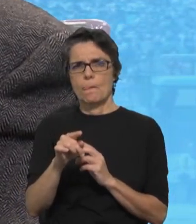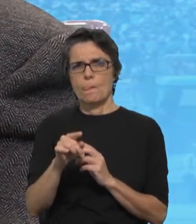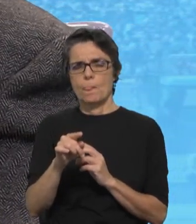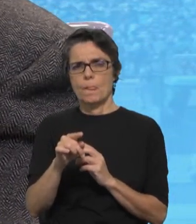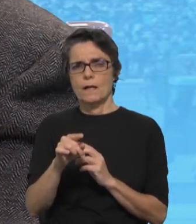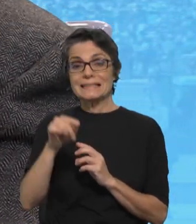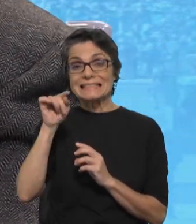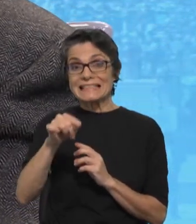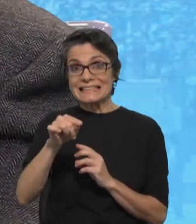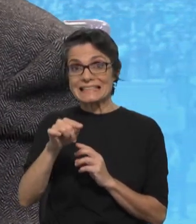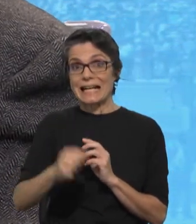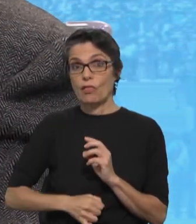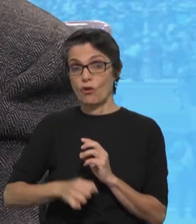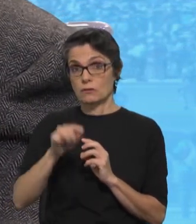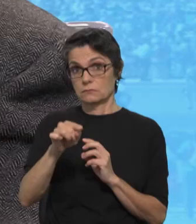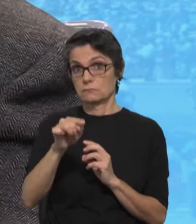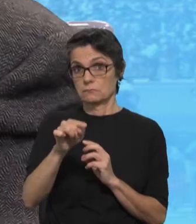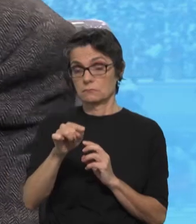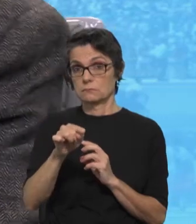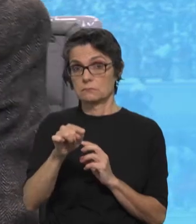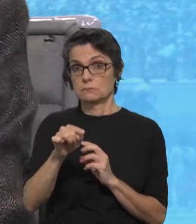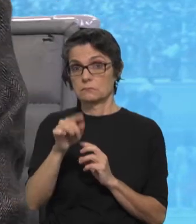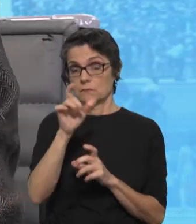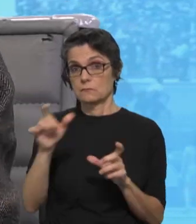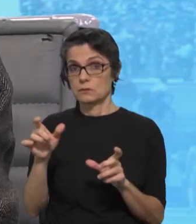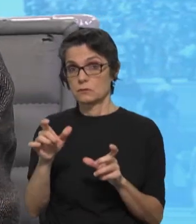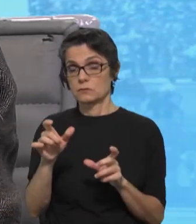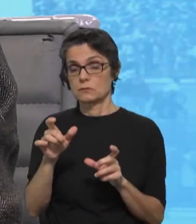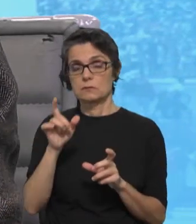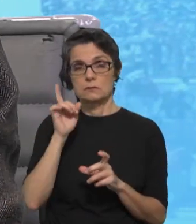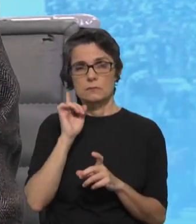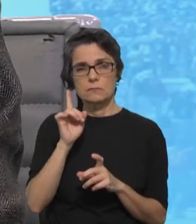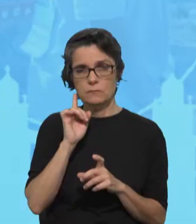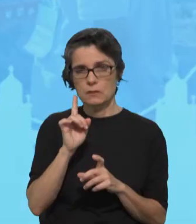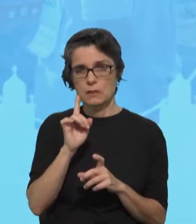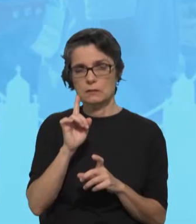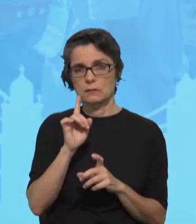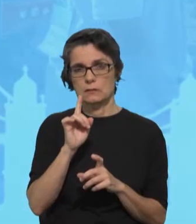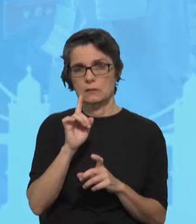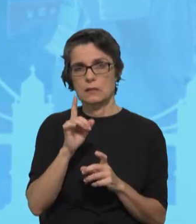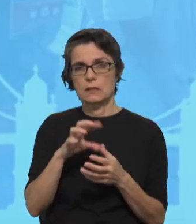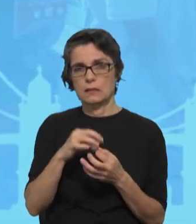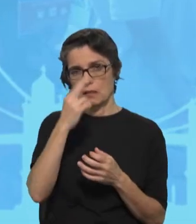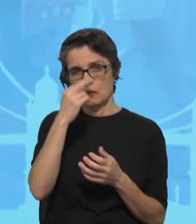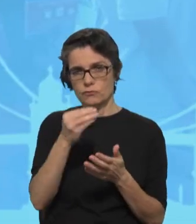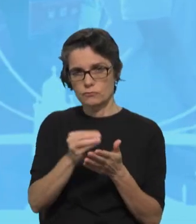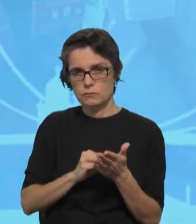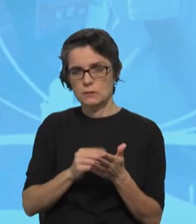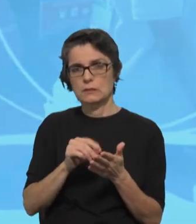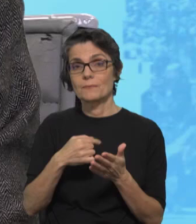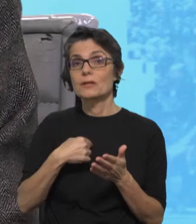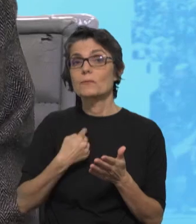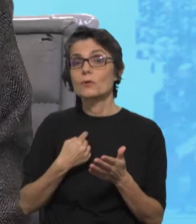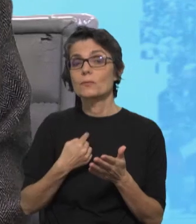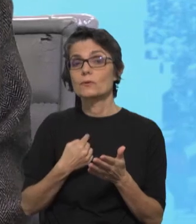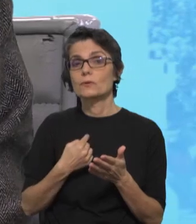esses católicos tiveram um papel importante, creio eu. Não sou historiador, mas com muito interesse estou a ler biografias e